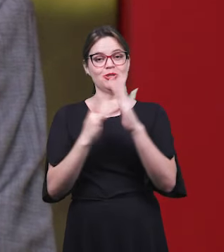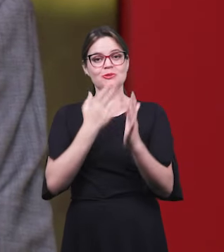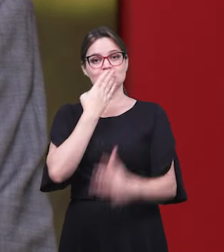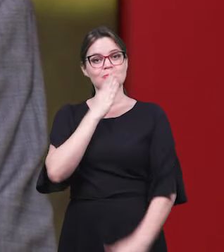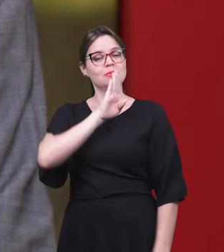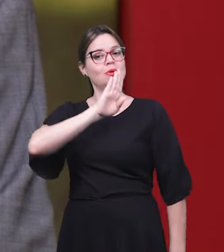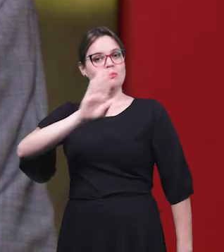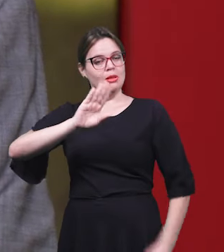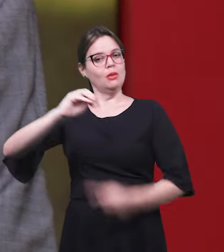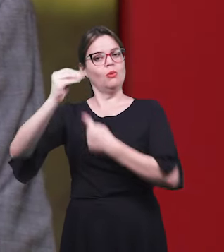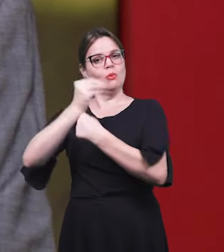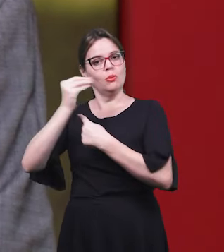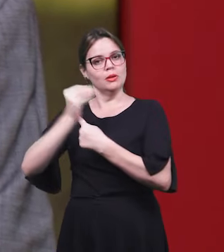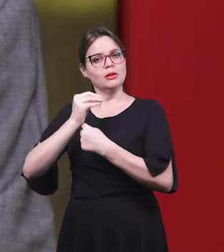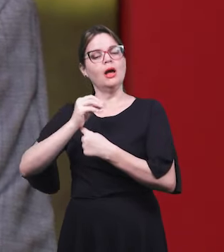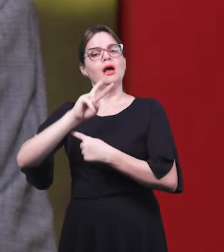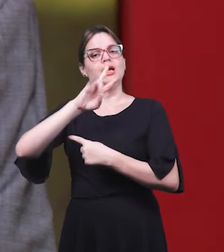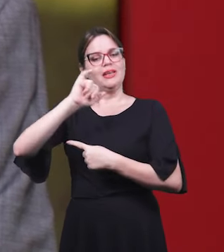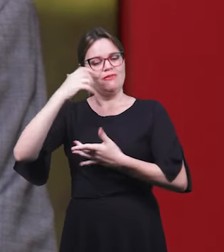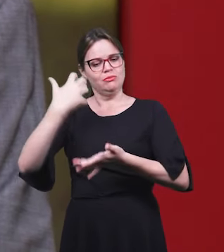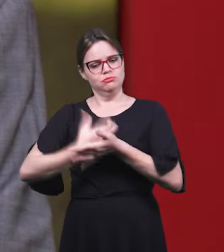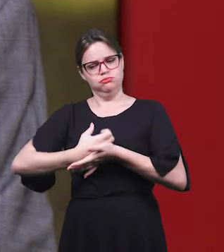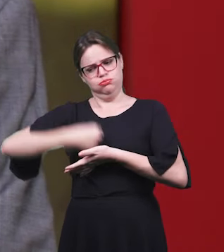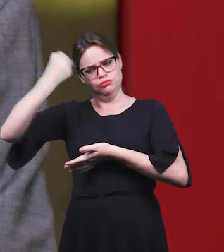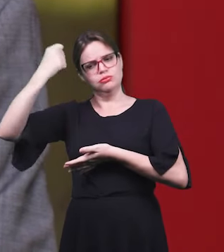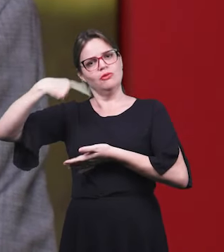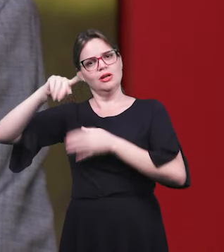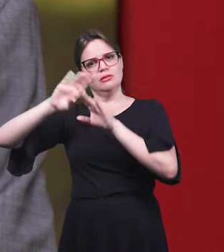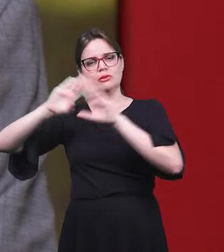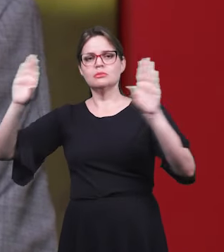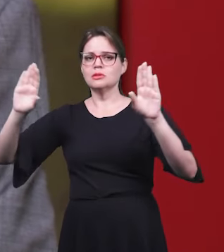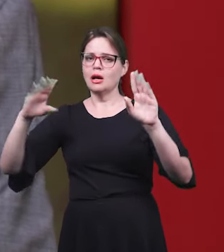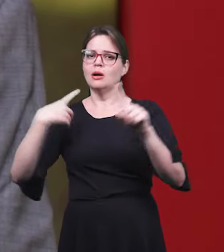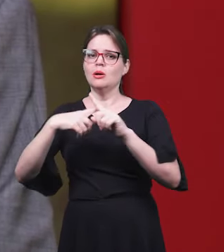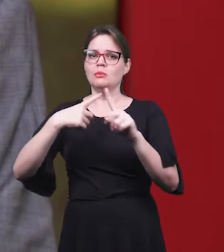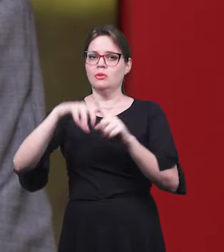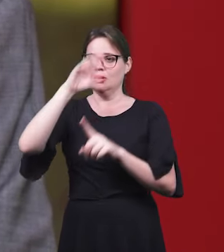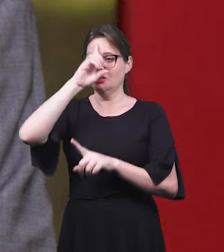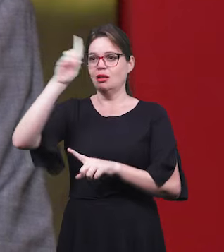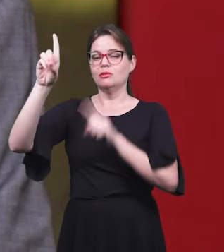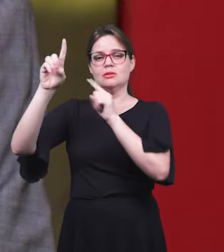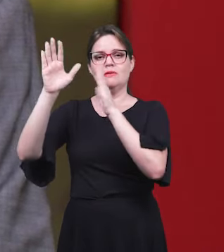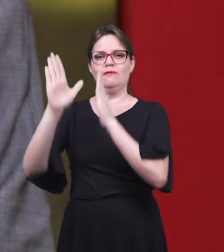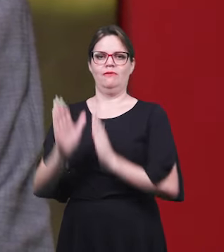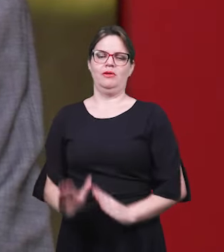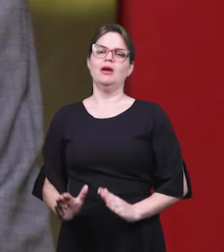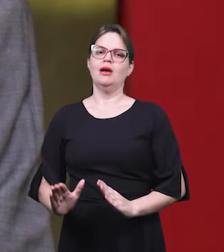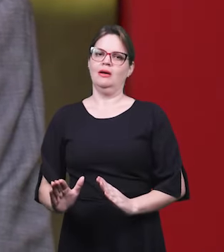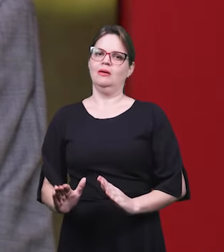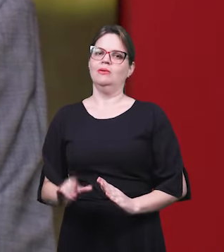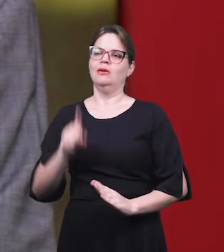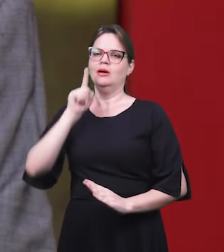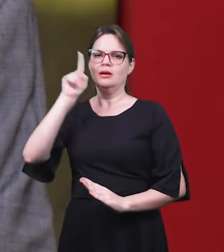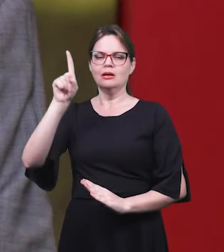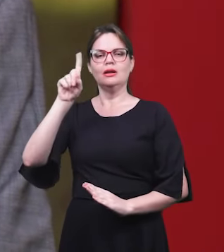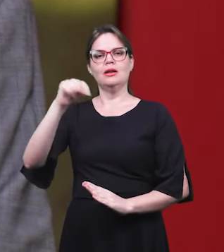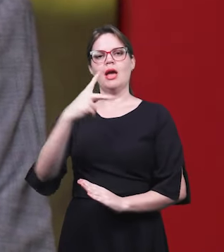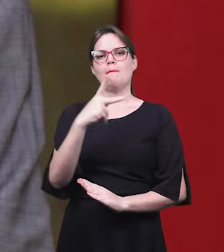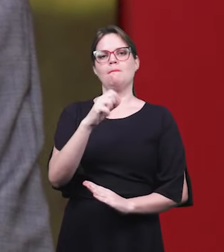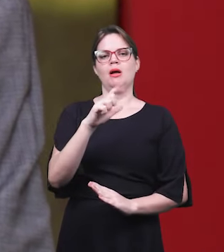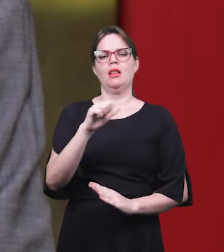Senhor Jesus. E o nome pelo qual ele se chama é Palavra de Deus. Ele é fiel para